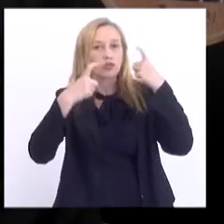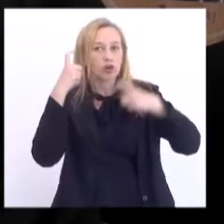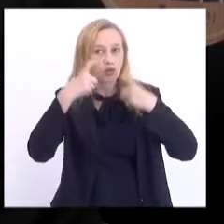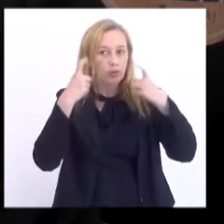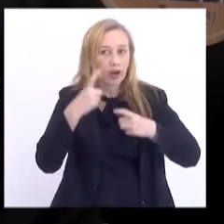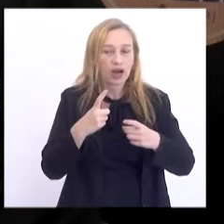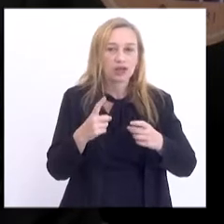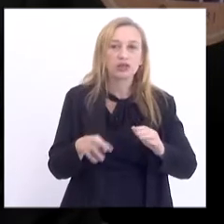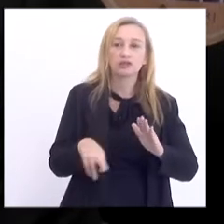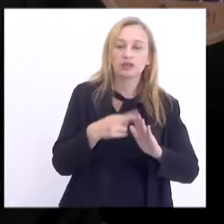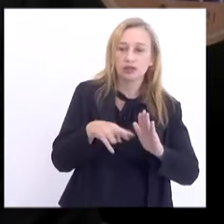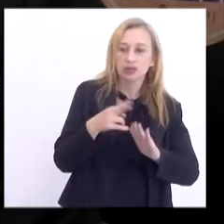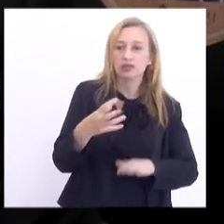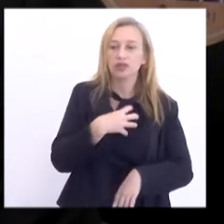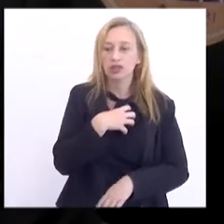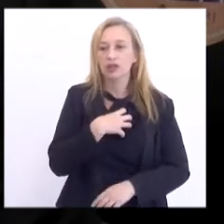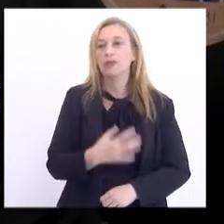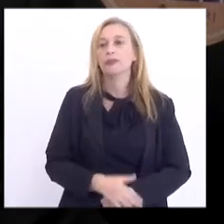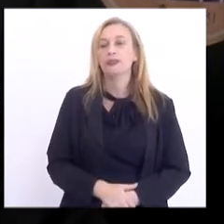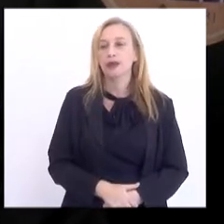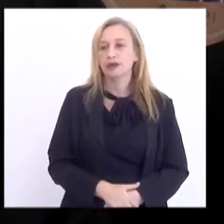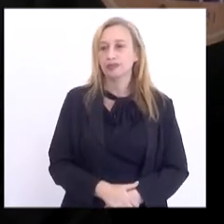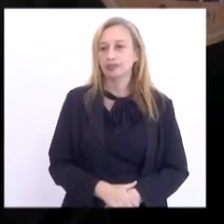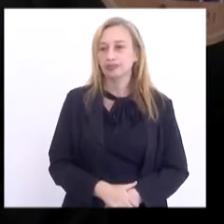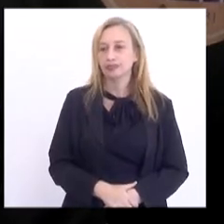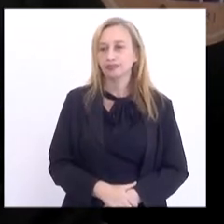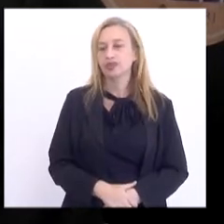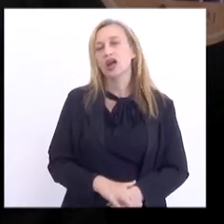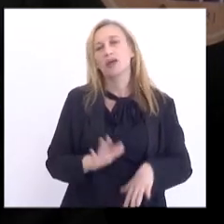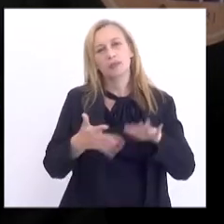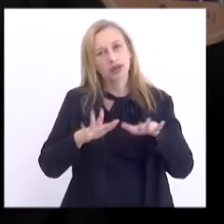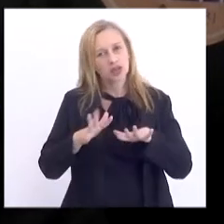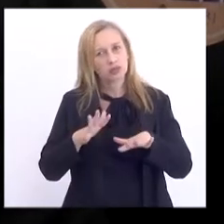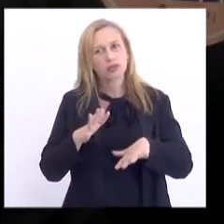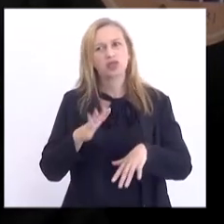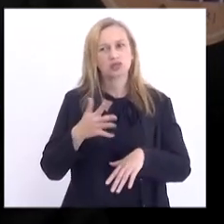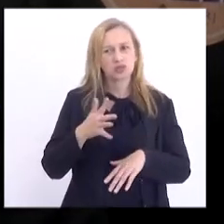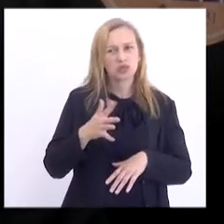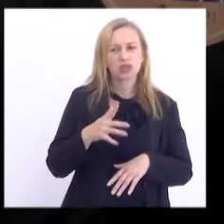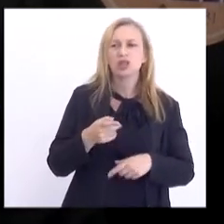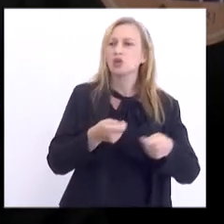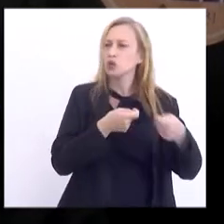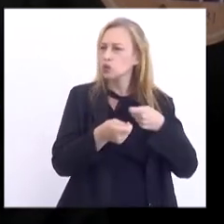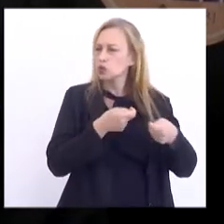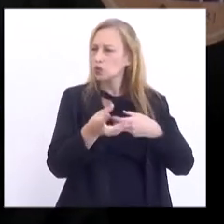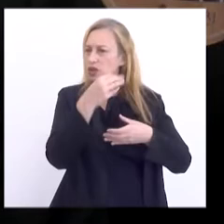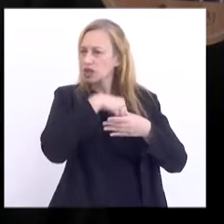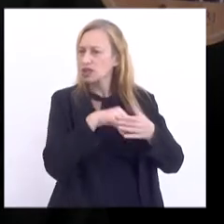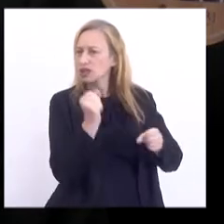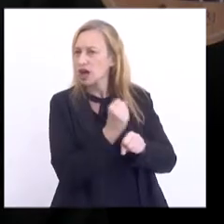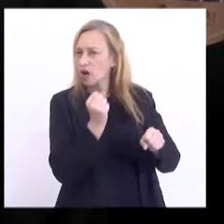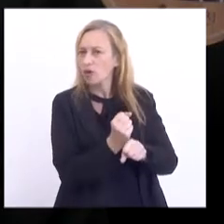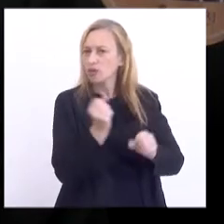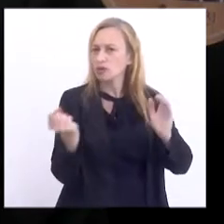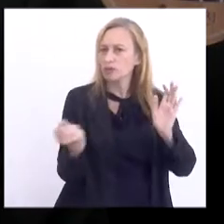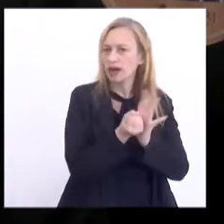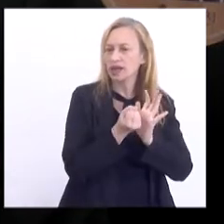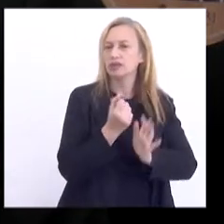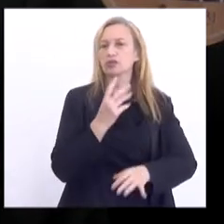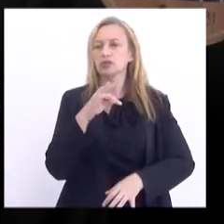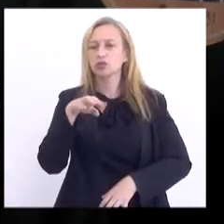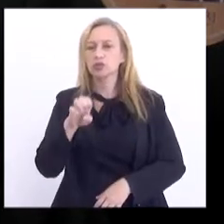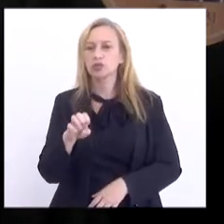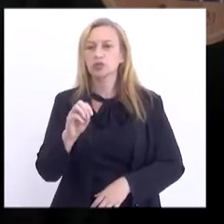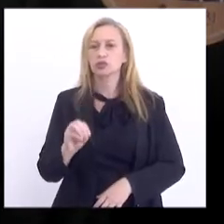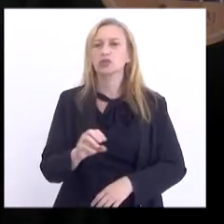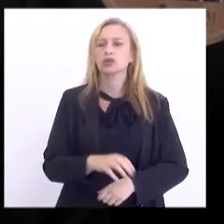resolução nesse sentido fica mais ou menos nesse o círculo do controle interno com relação às obras do PAC II